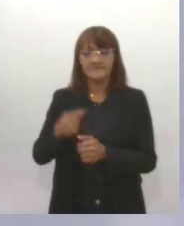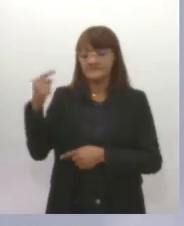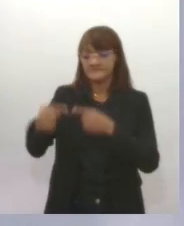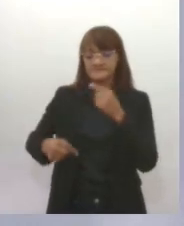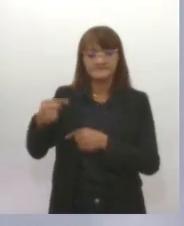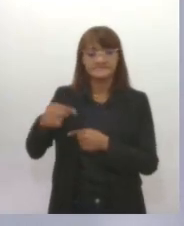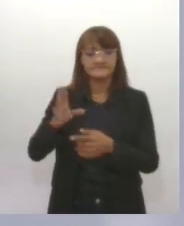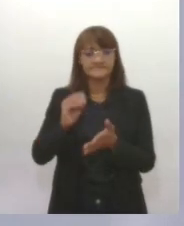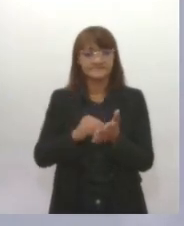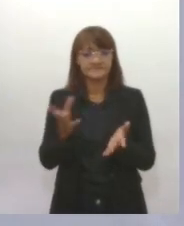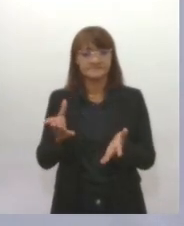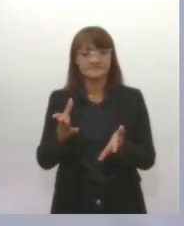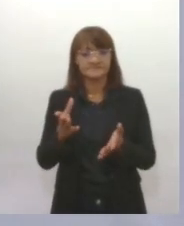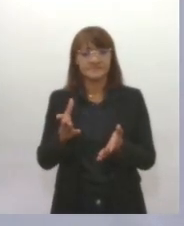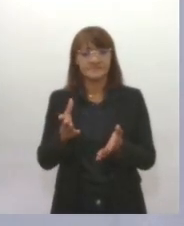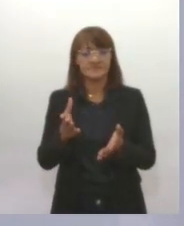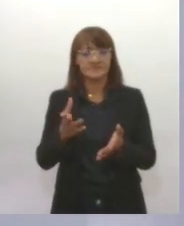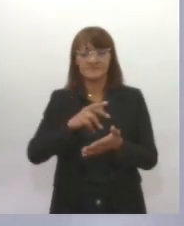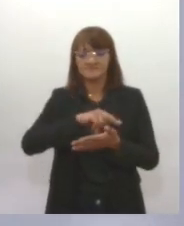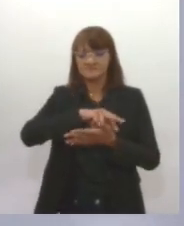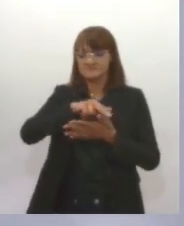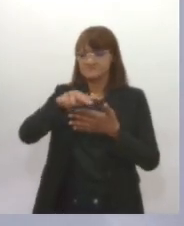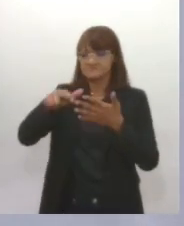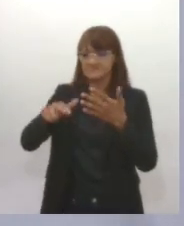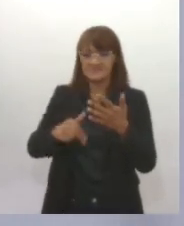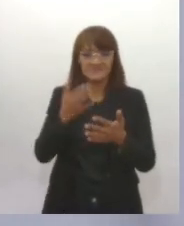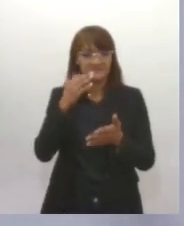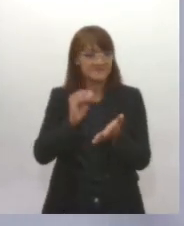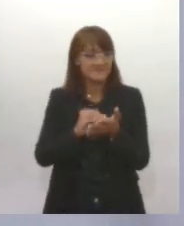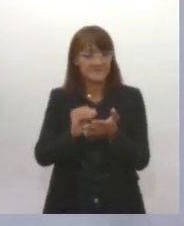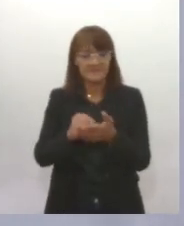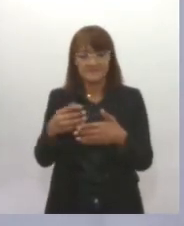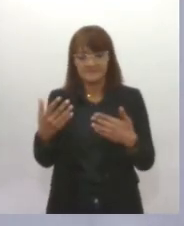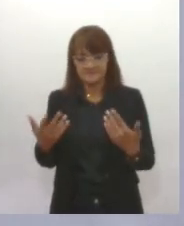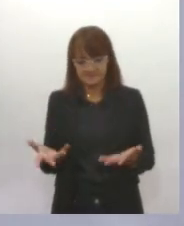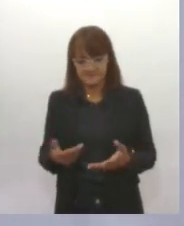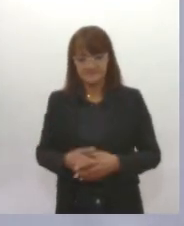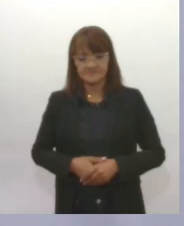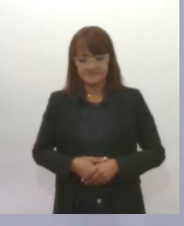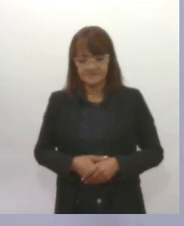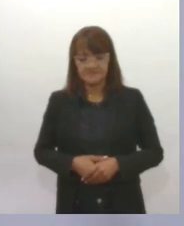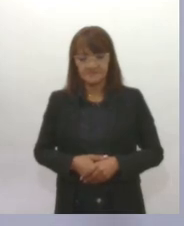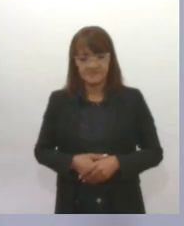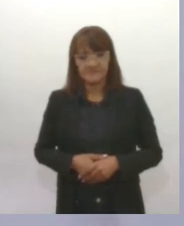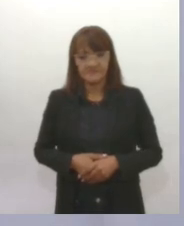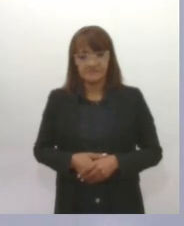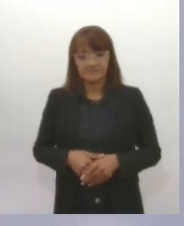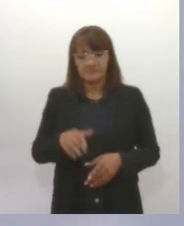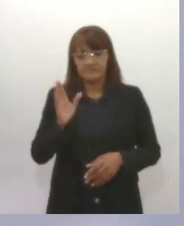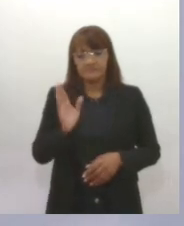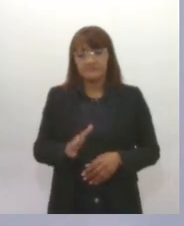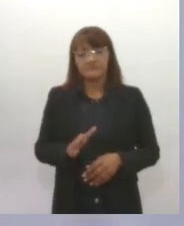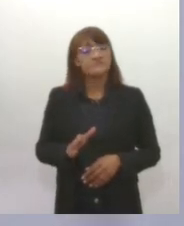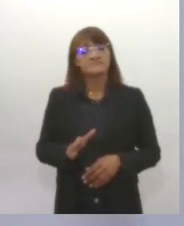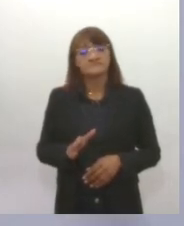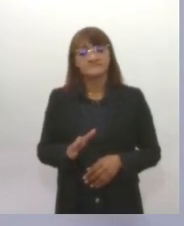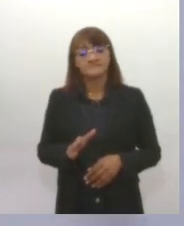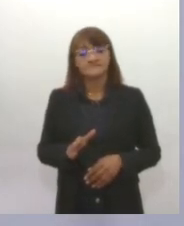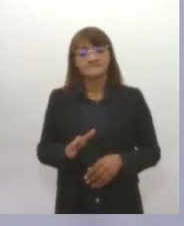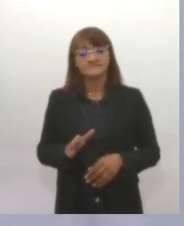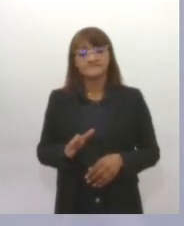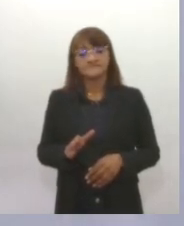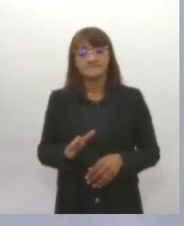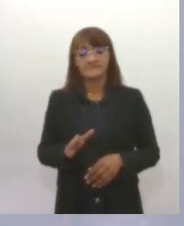índice nas margens de pobreza e extrema pobreza, está